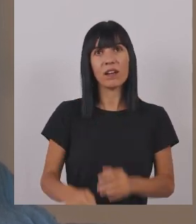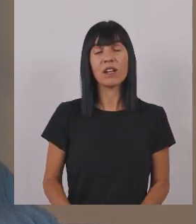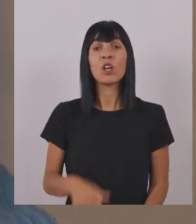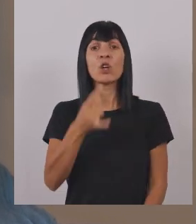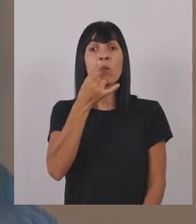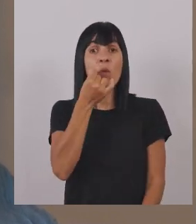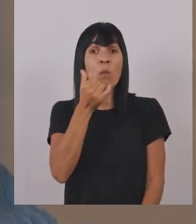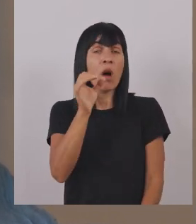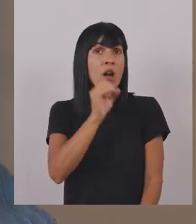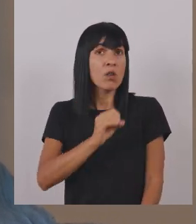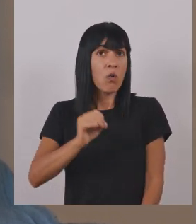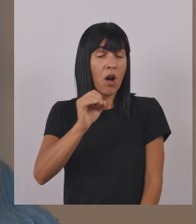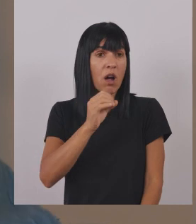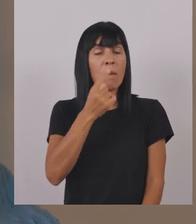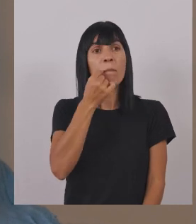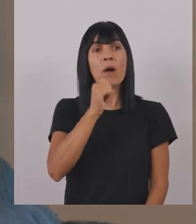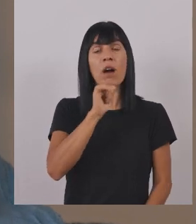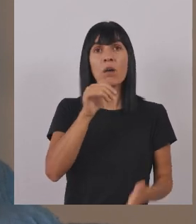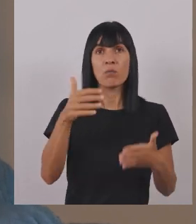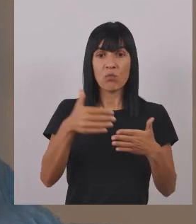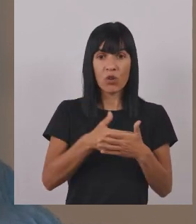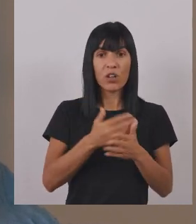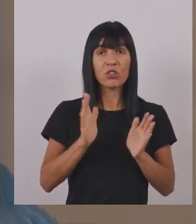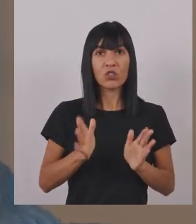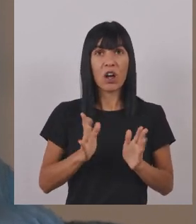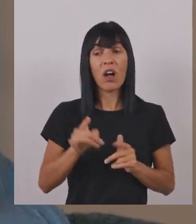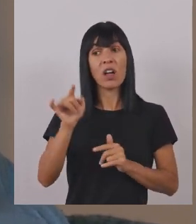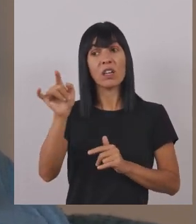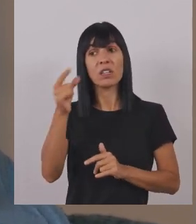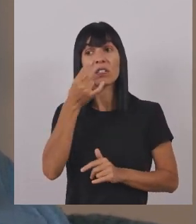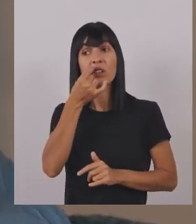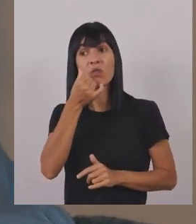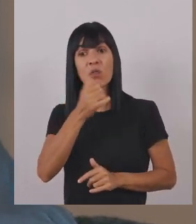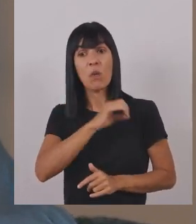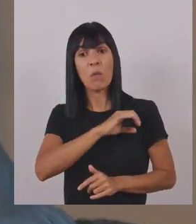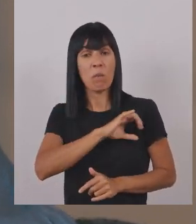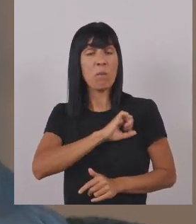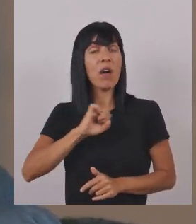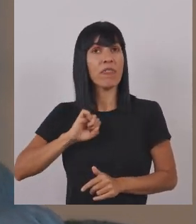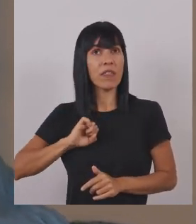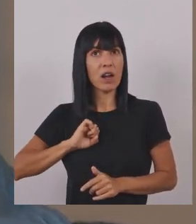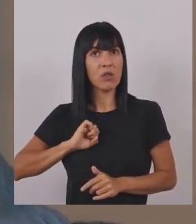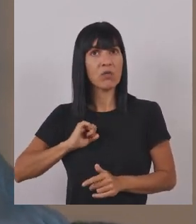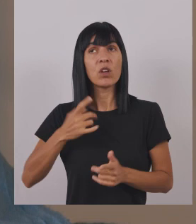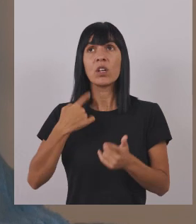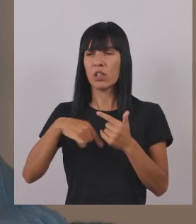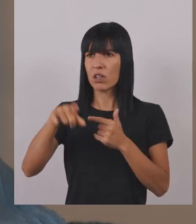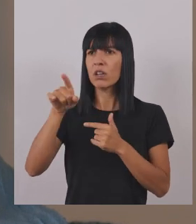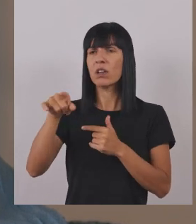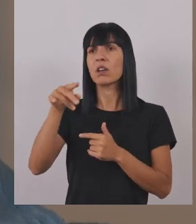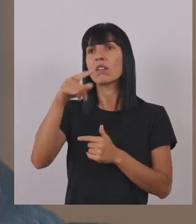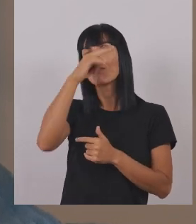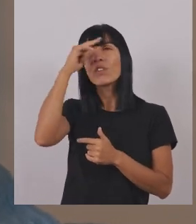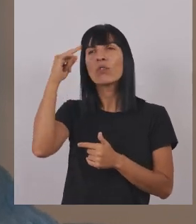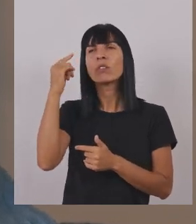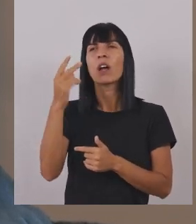não o tinha, já tinha morrido, e esse patrão houve aí uma época qualquer que havia dificuldades para arranjar